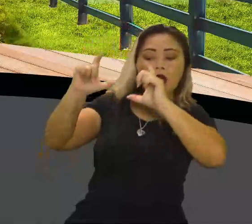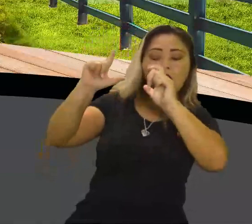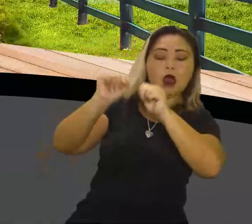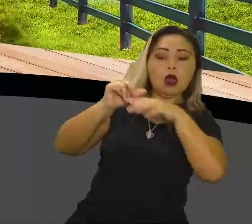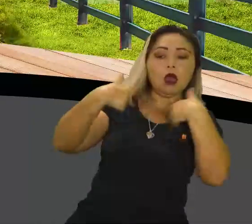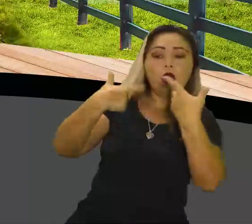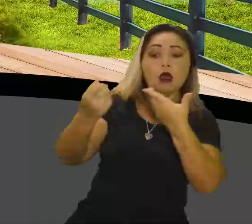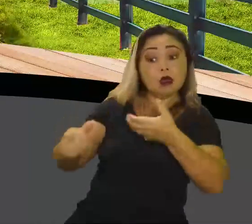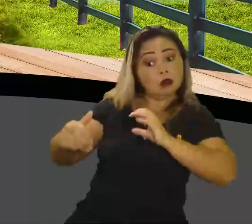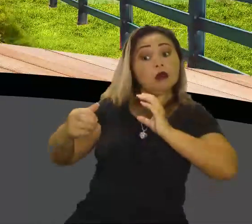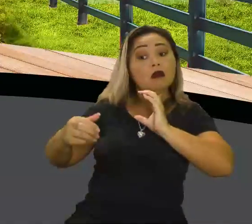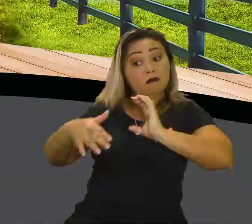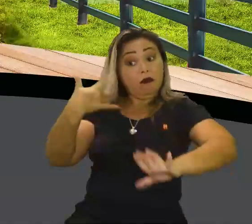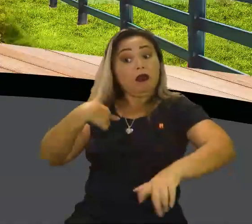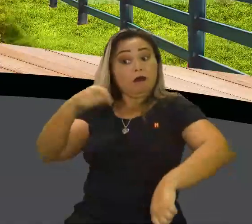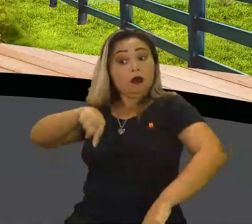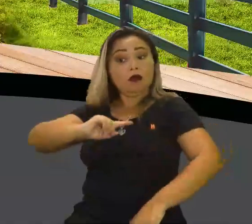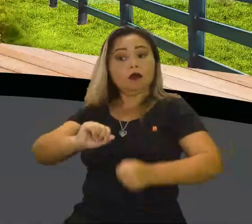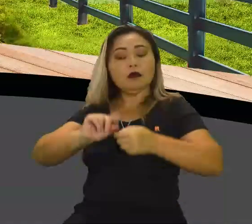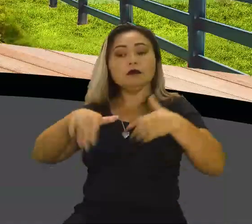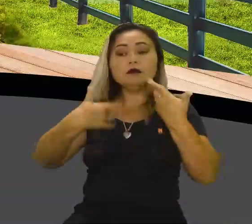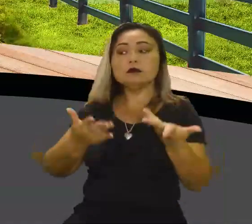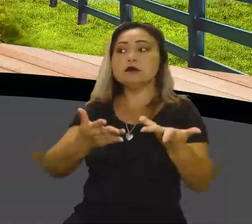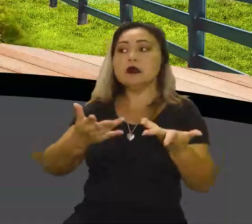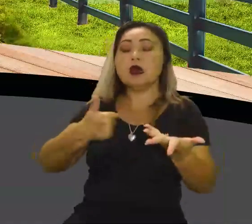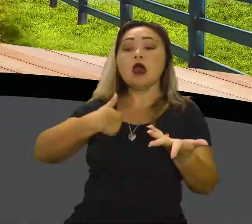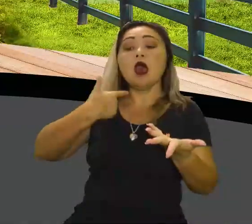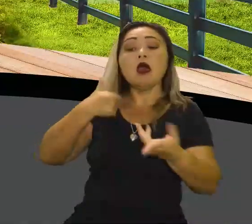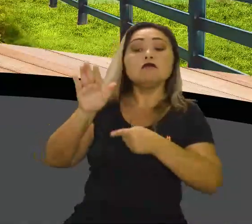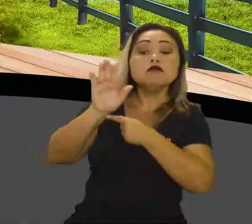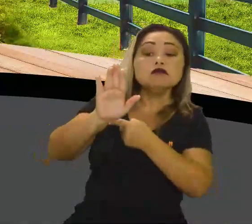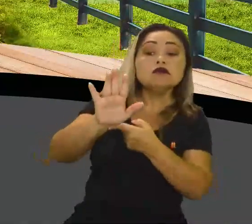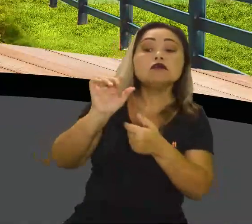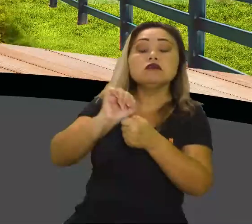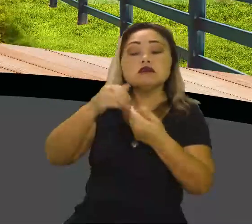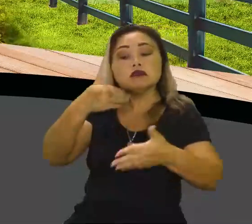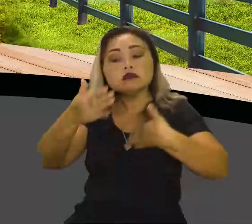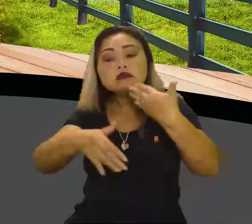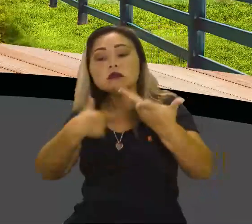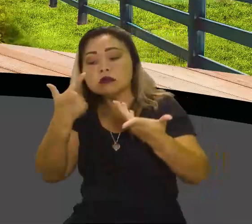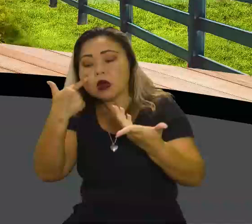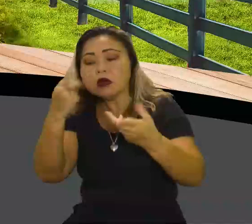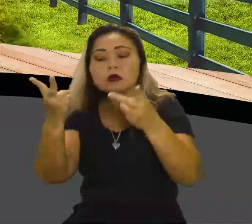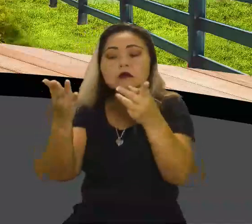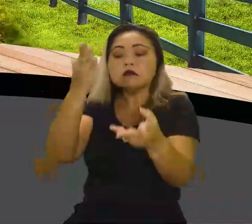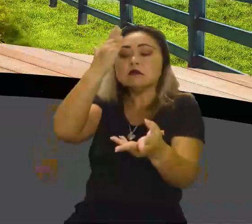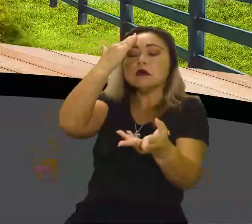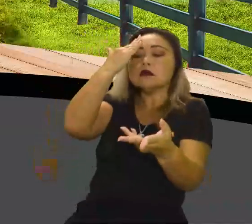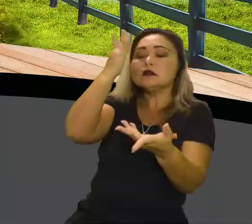foto, aí manda aqui para nós, tá bom? Para a gente auxiliar nesse processo de identificar,